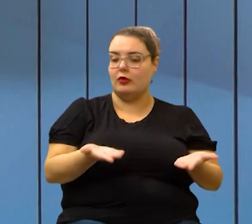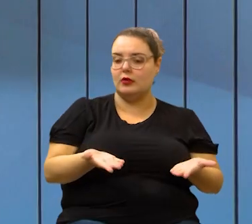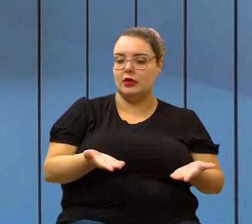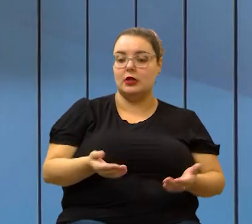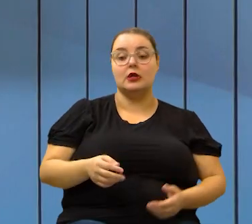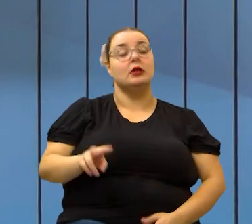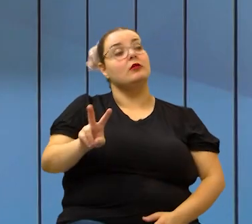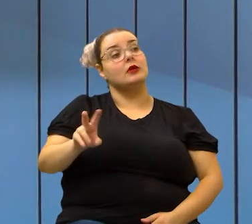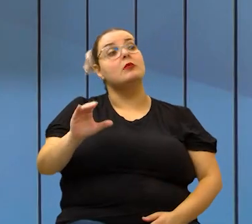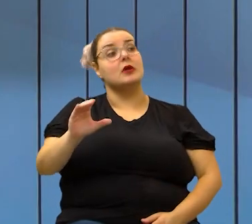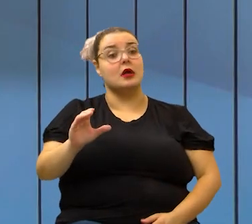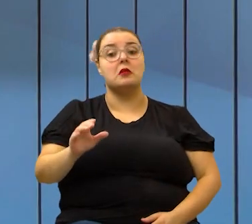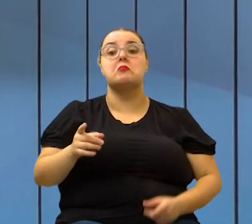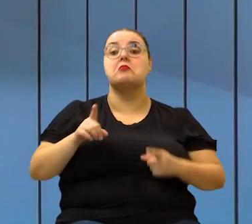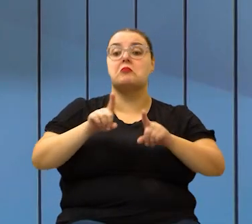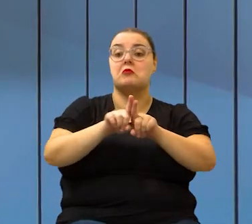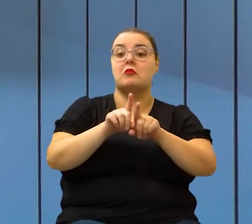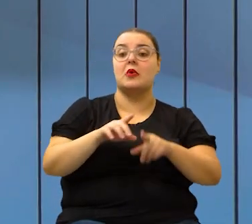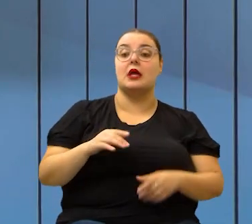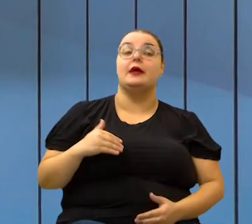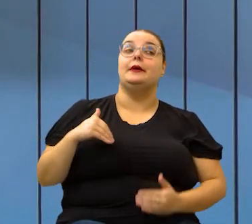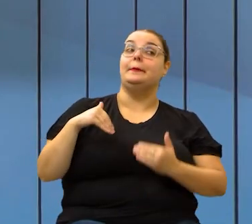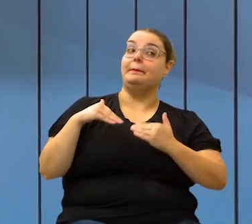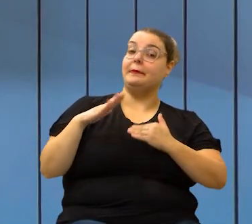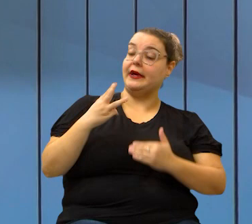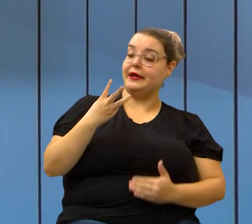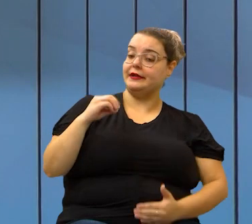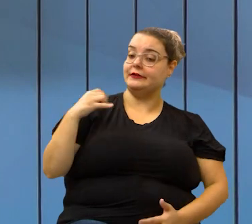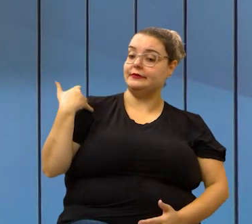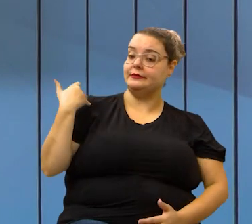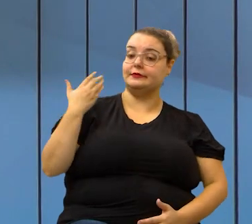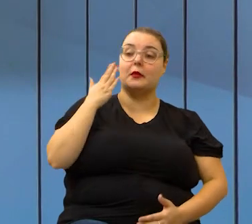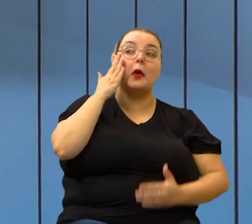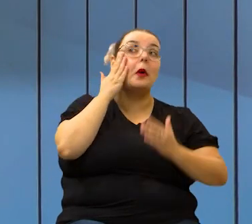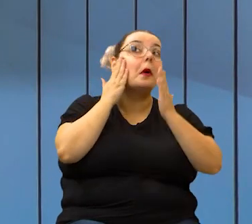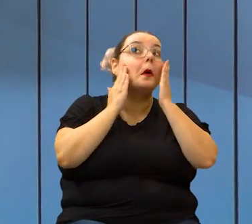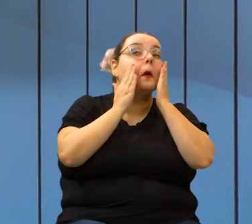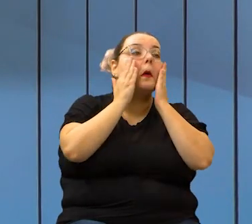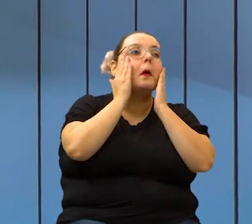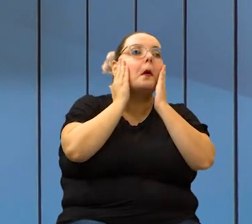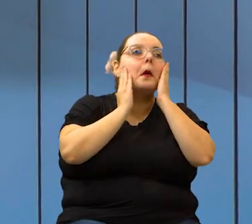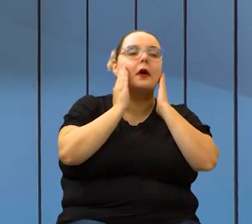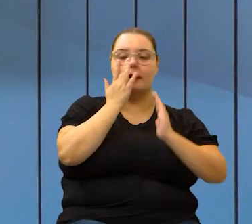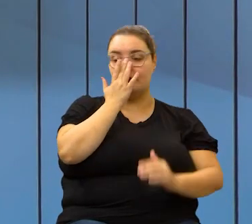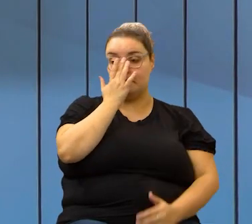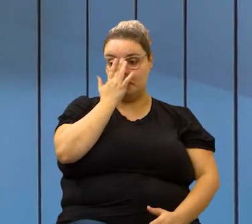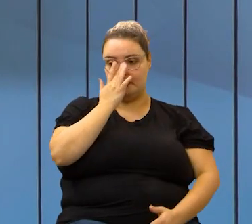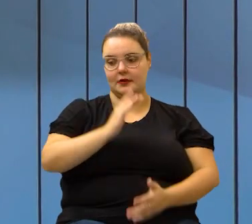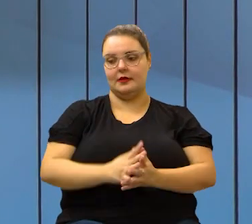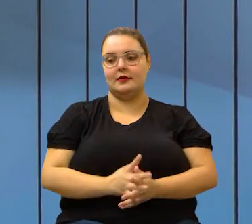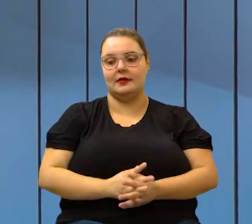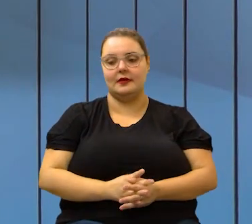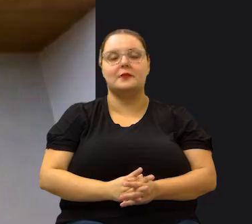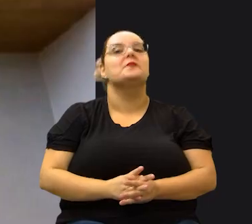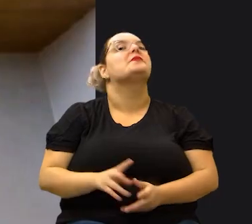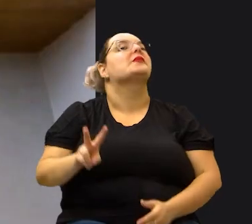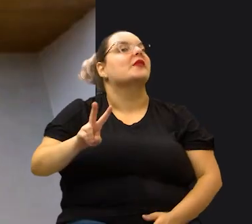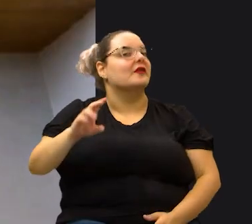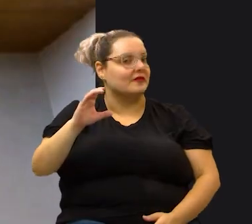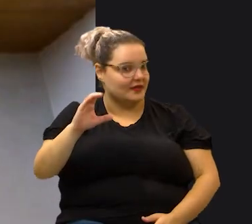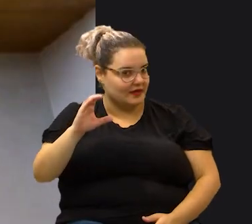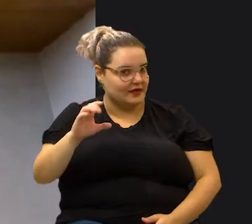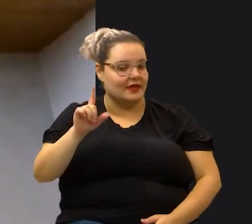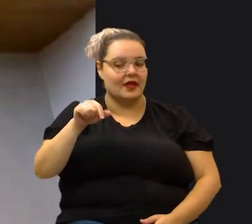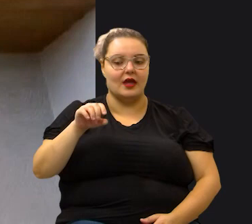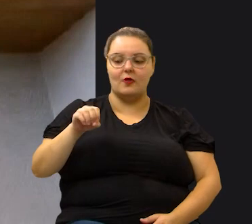grande aliado, né? Eu já passei dos meus 30, tô sempre aplicando a minha. A vitamina